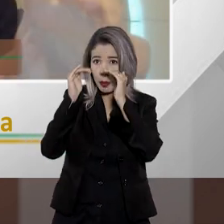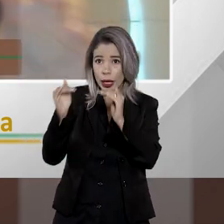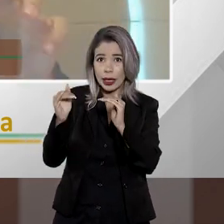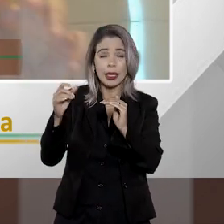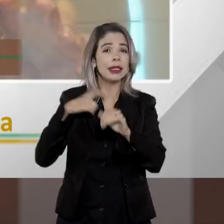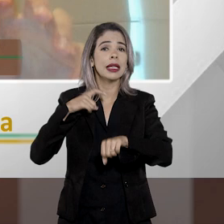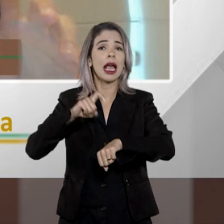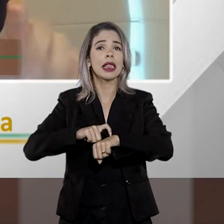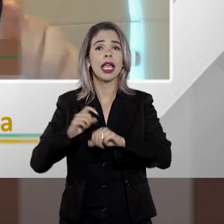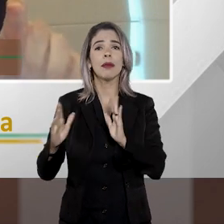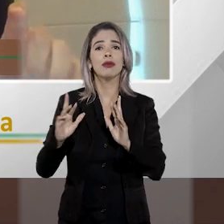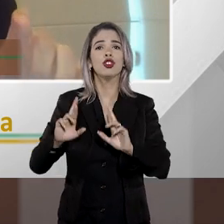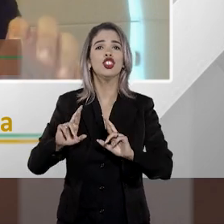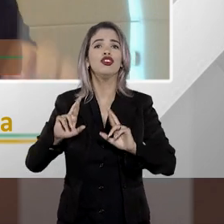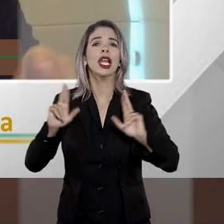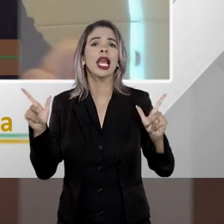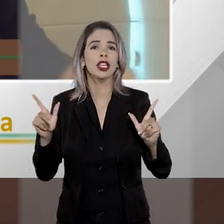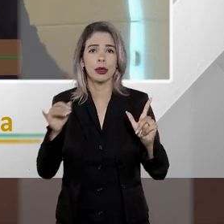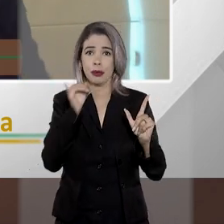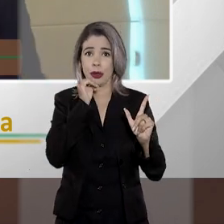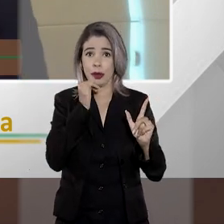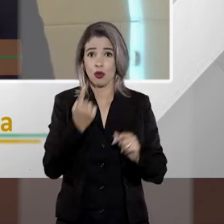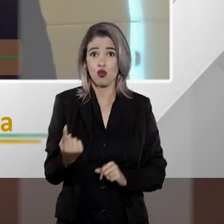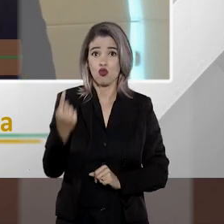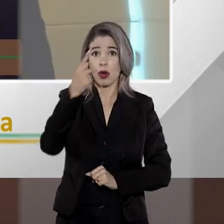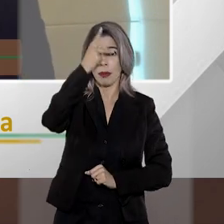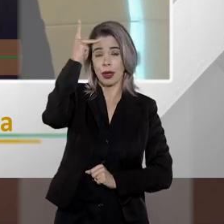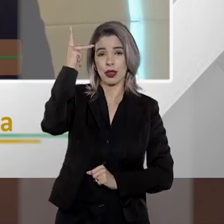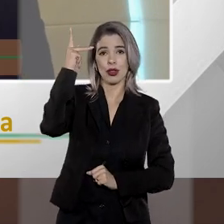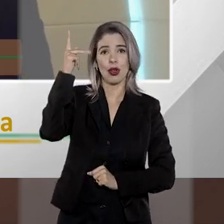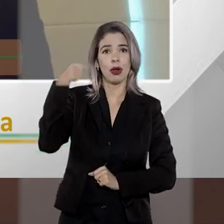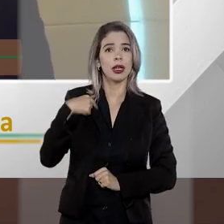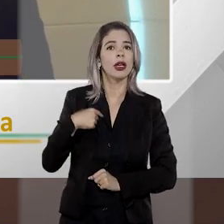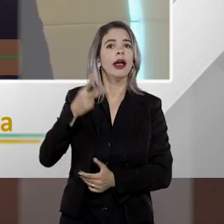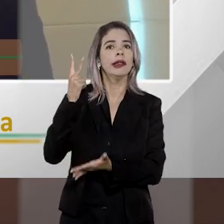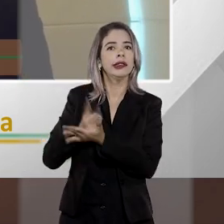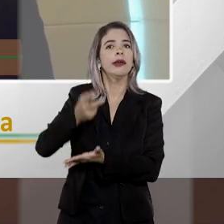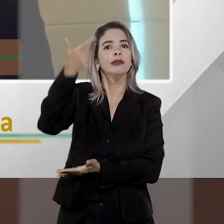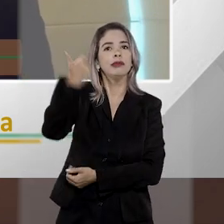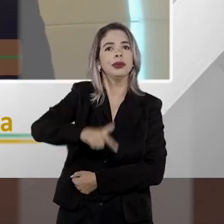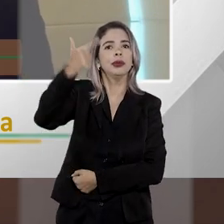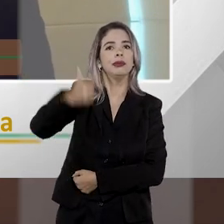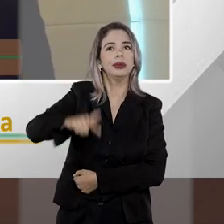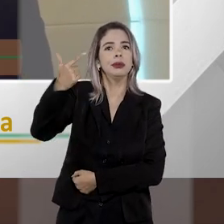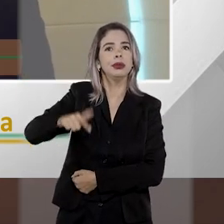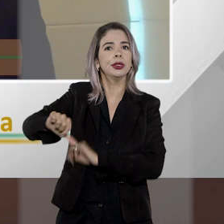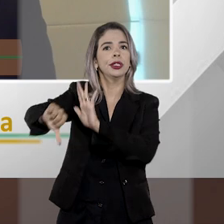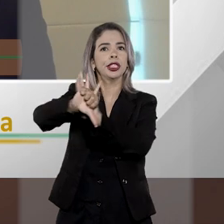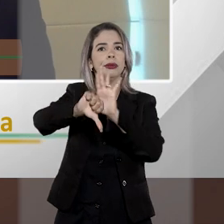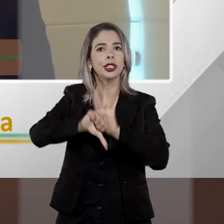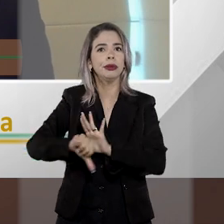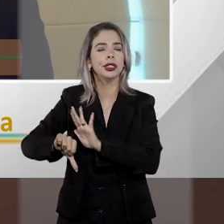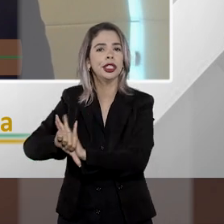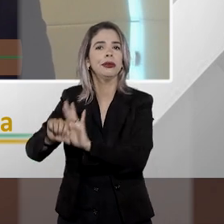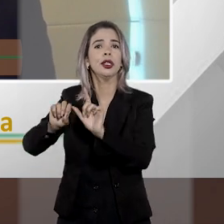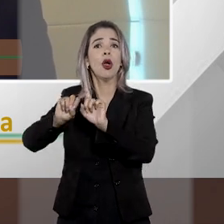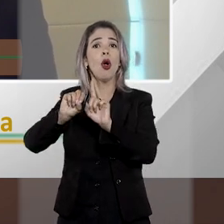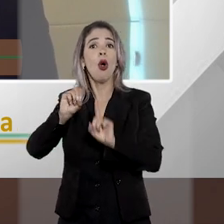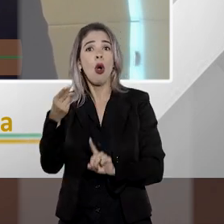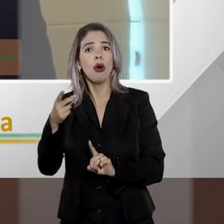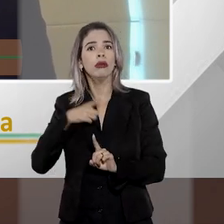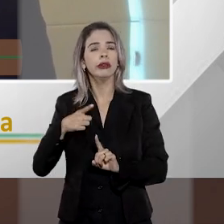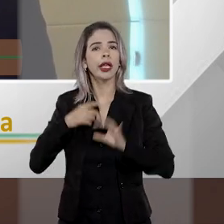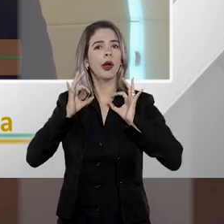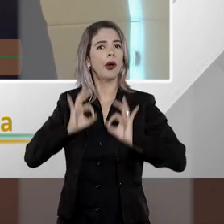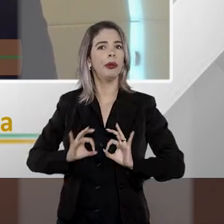períodos totalmente distintos. Porque, por exemplo, uma dessas pessoas não para de cometer falta grave. A falta grave, dentre outros